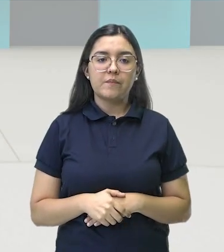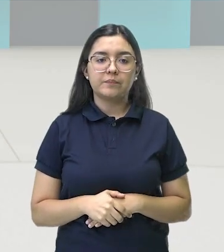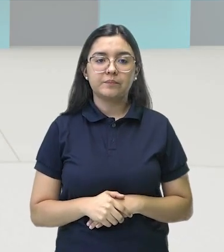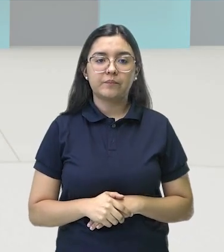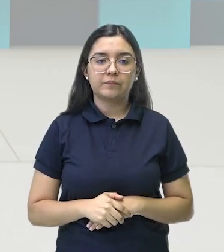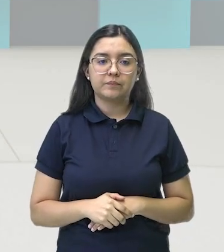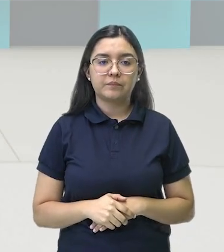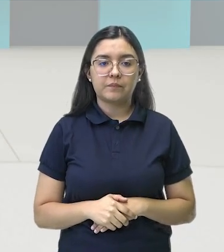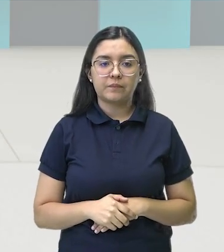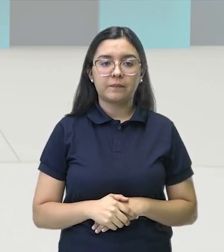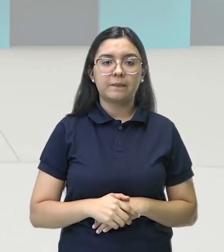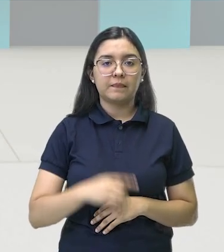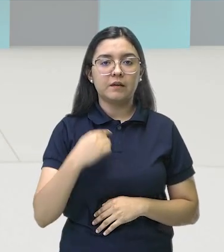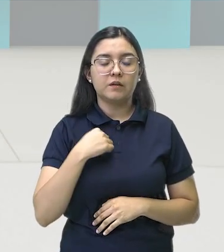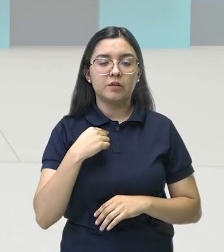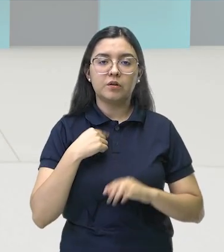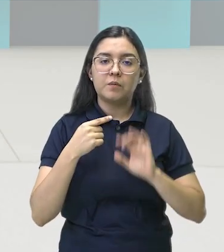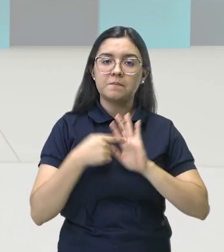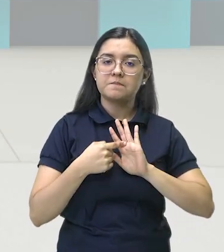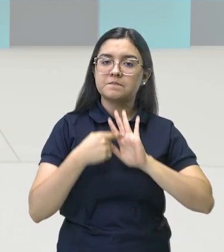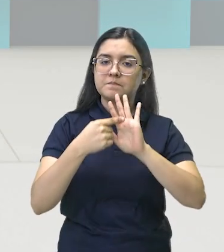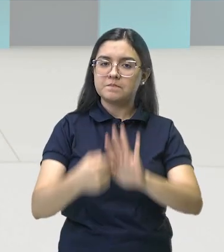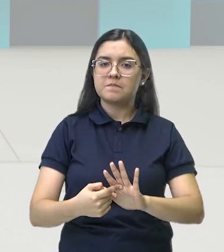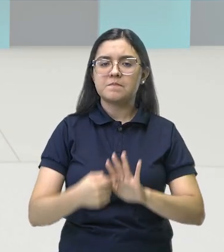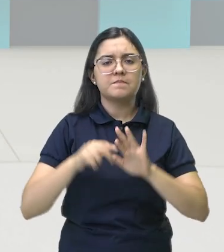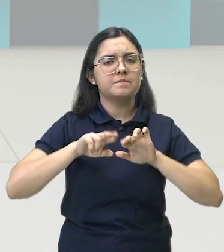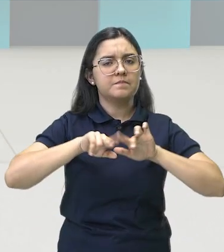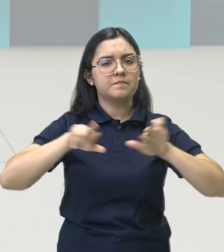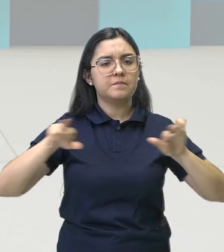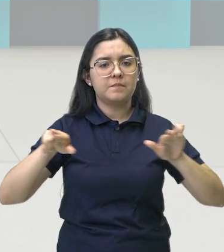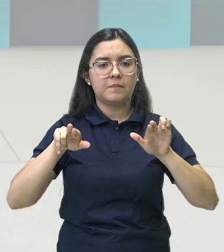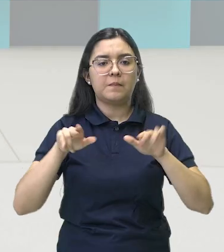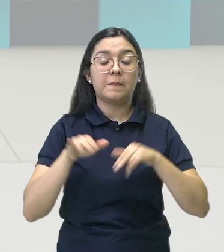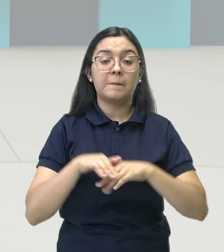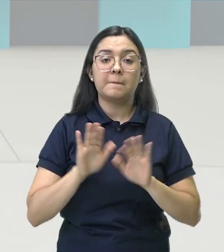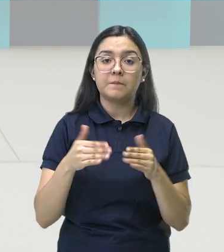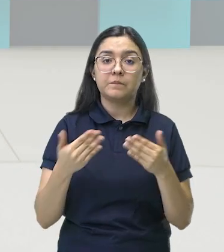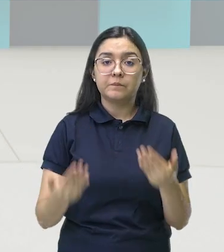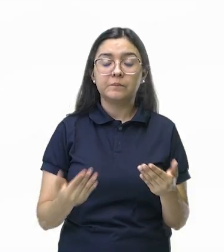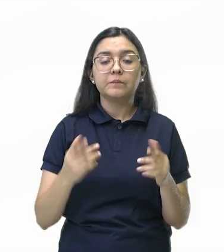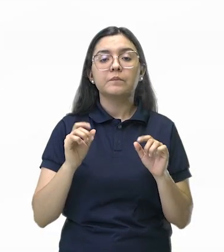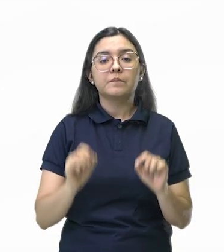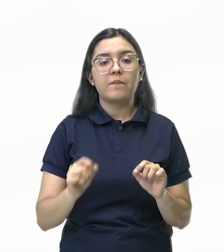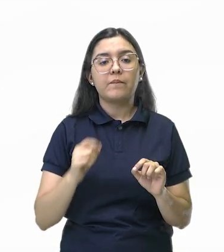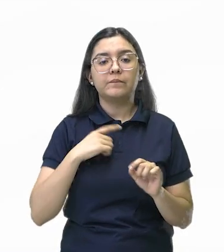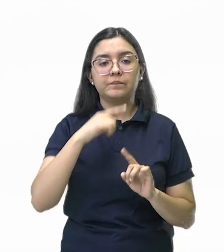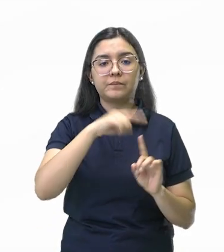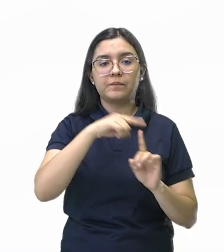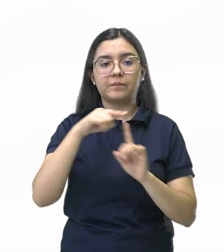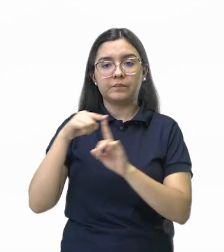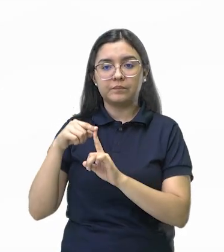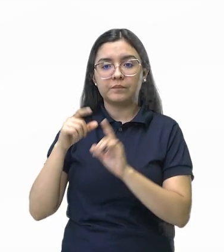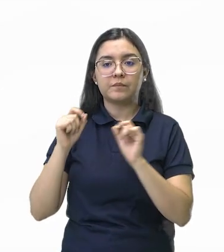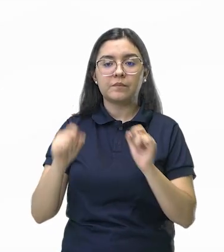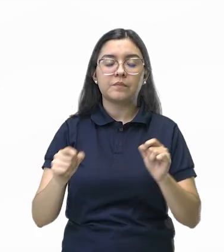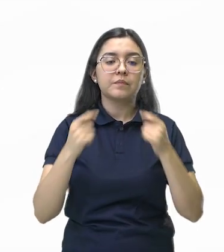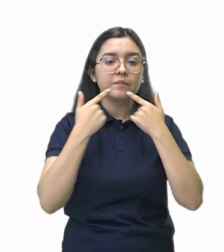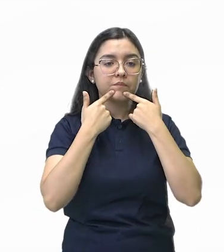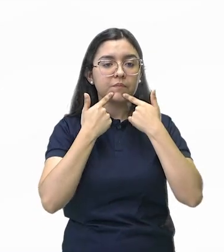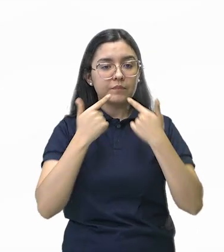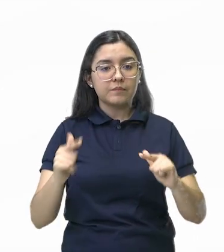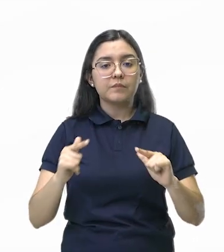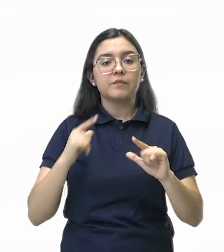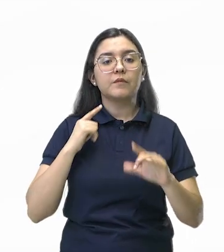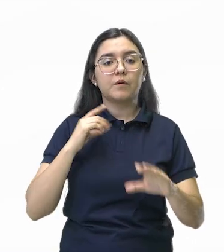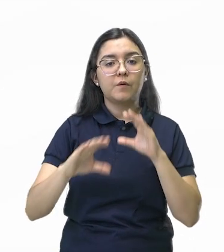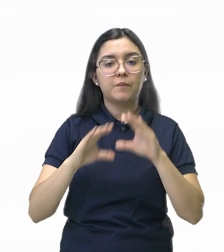eu manifesto de diversas formas. Então, nesses tipos de linguagem, vamos perceber a